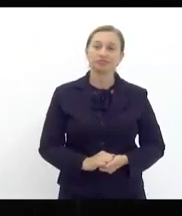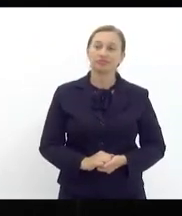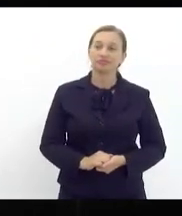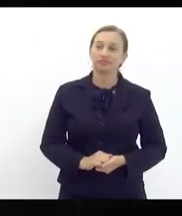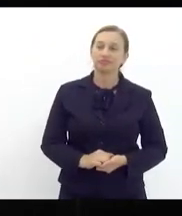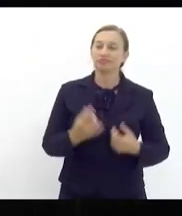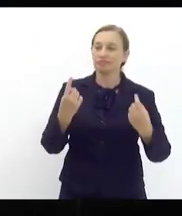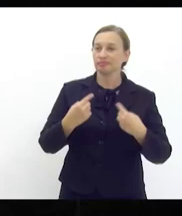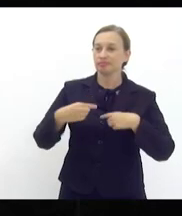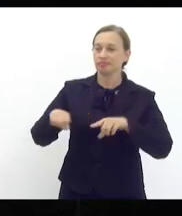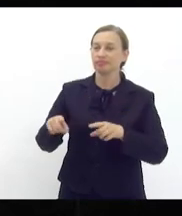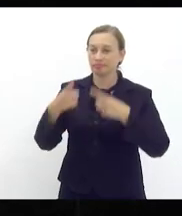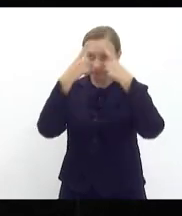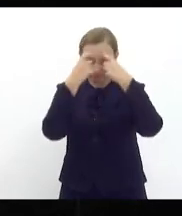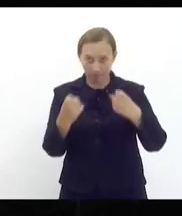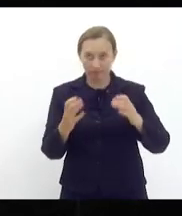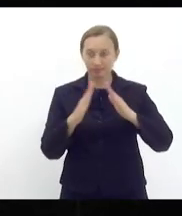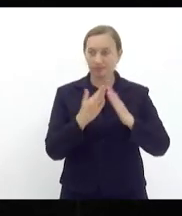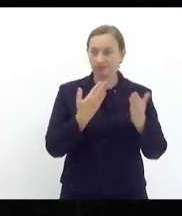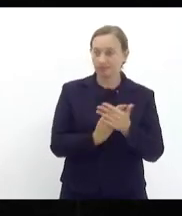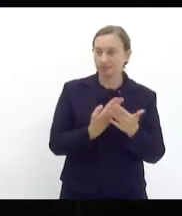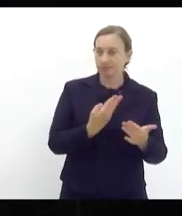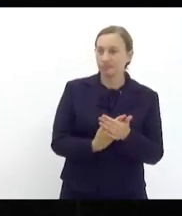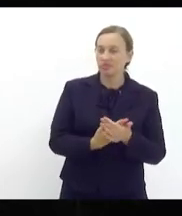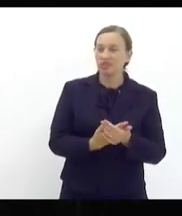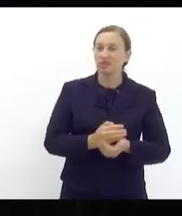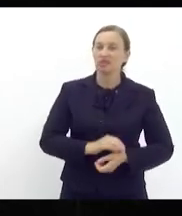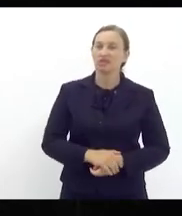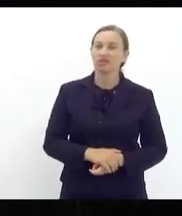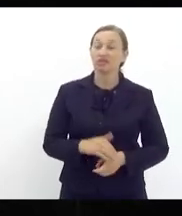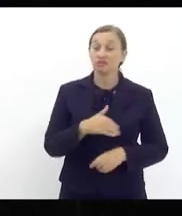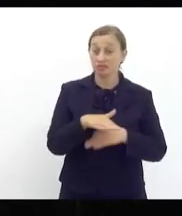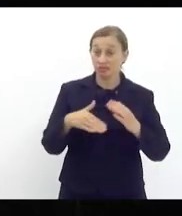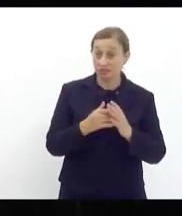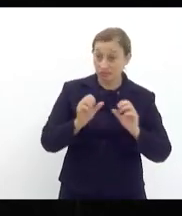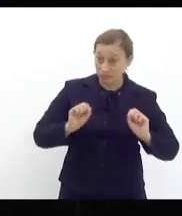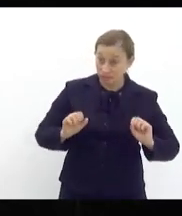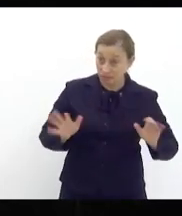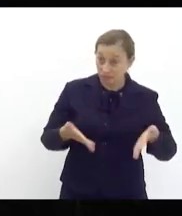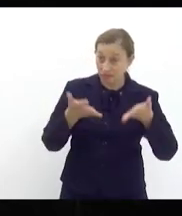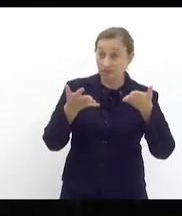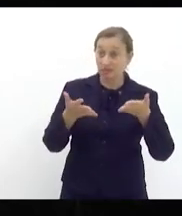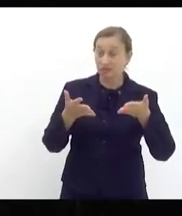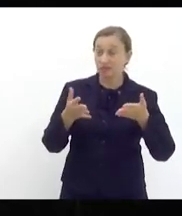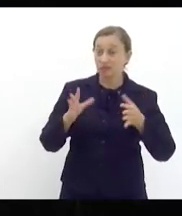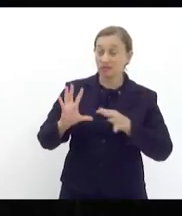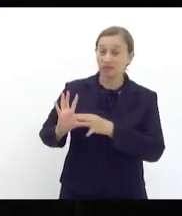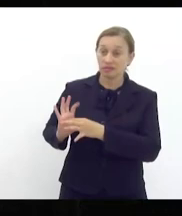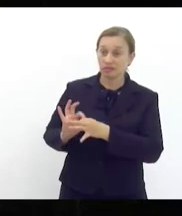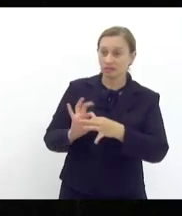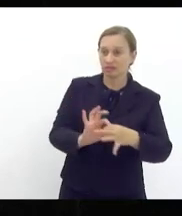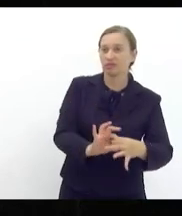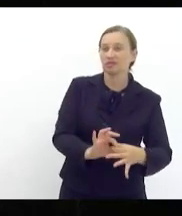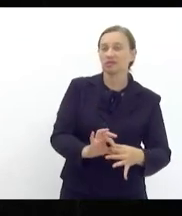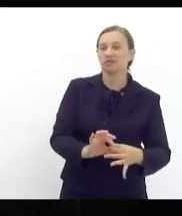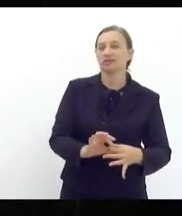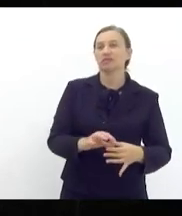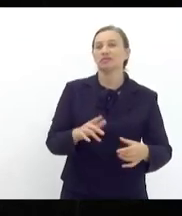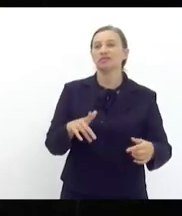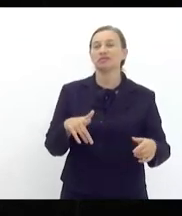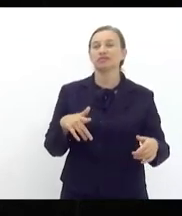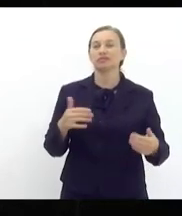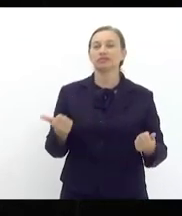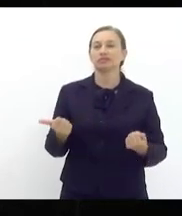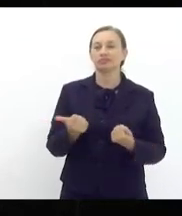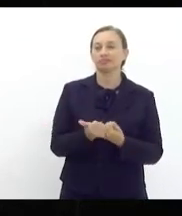combater a violência nas escolas e toda e qualquer iniciativa que venha nessa direção certamente vai contar com o nosso apoio